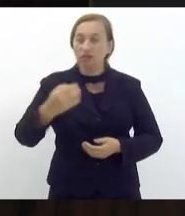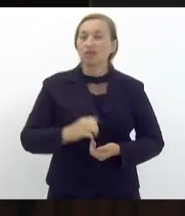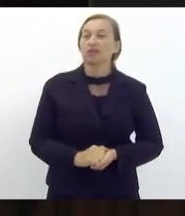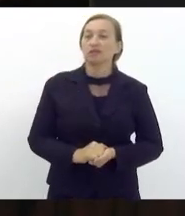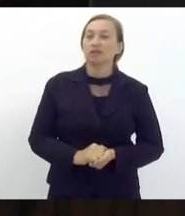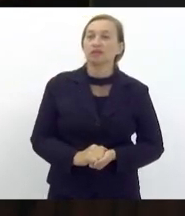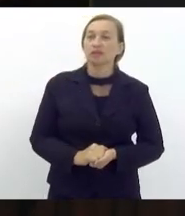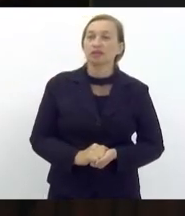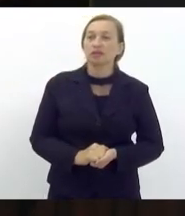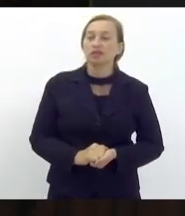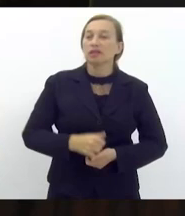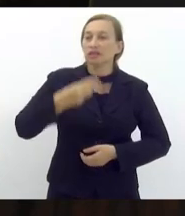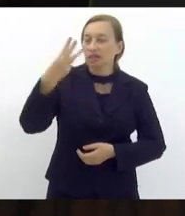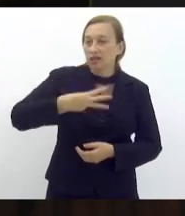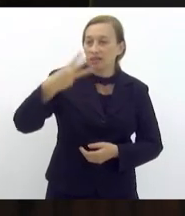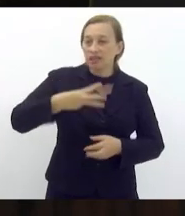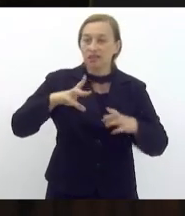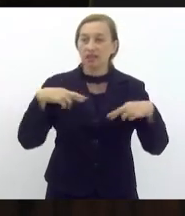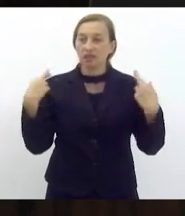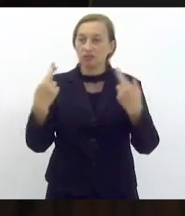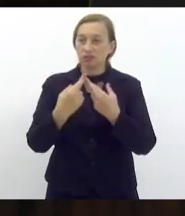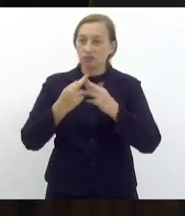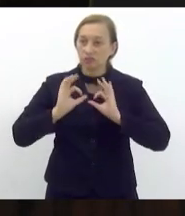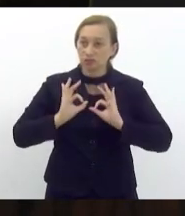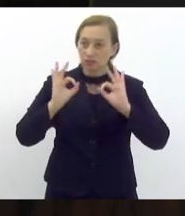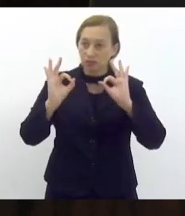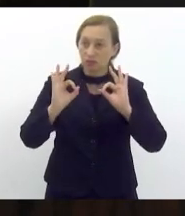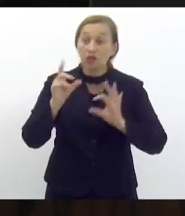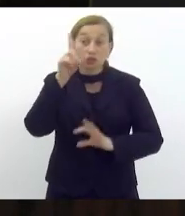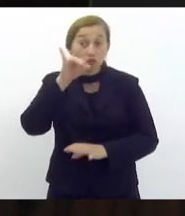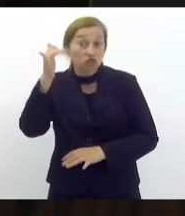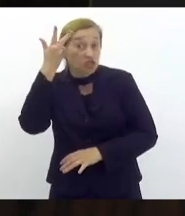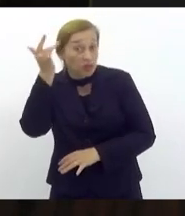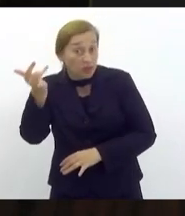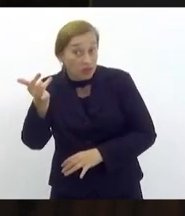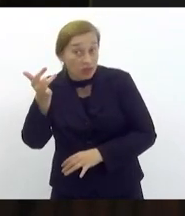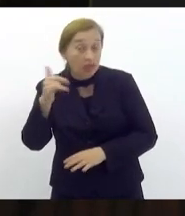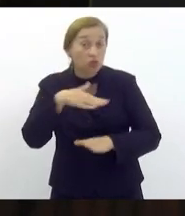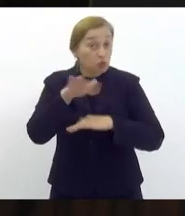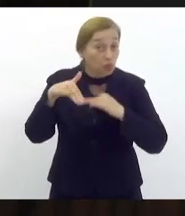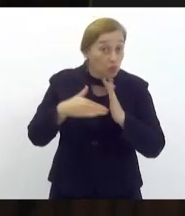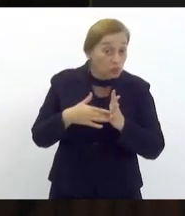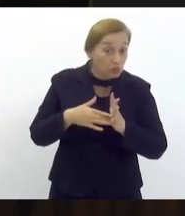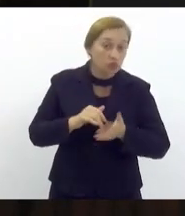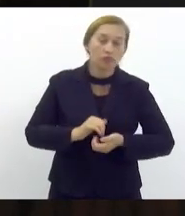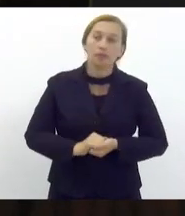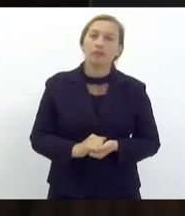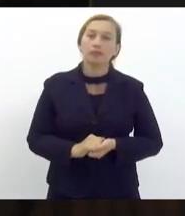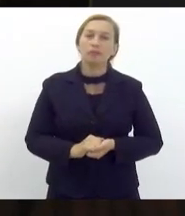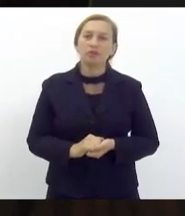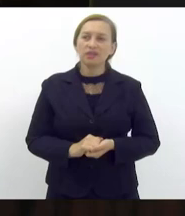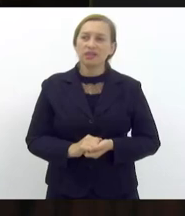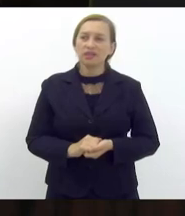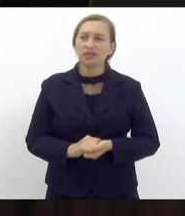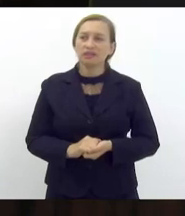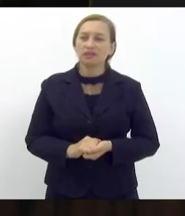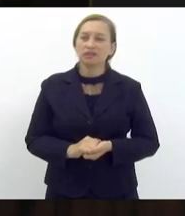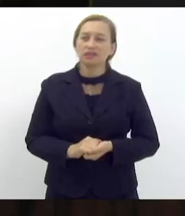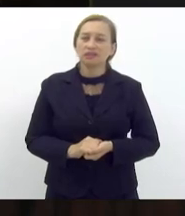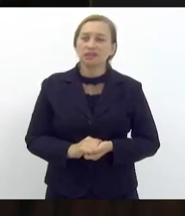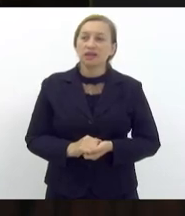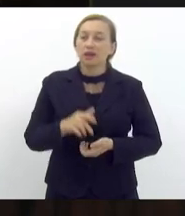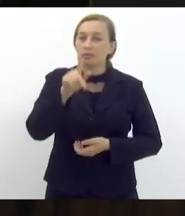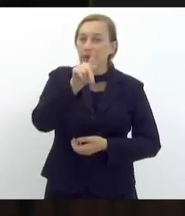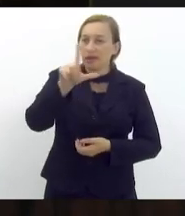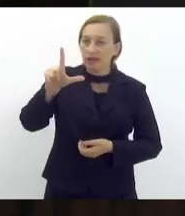14 na terceira extraordinária isso amanhã todos é será trazido